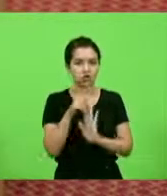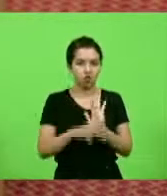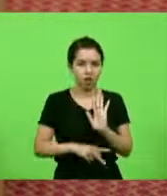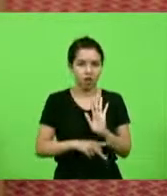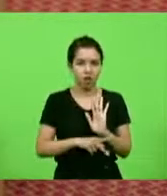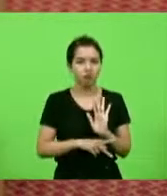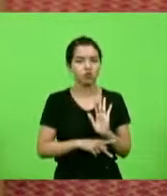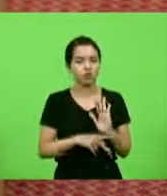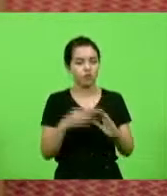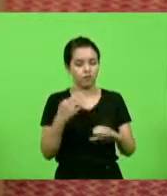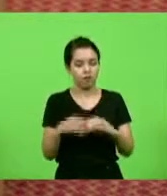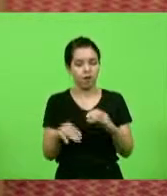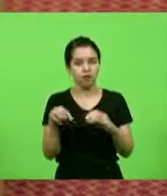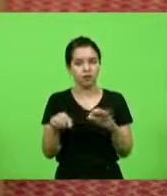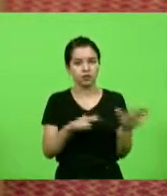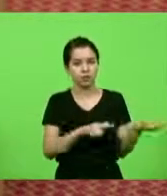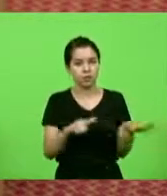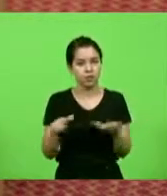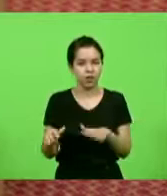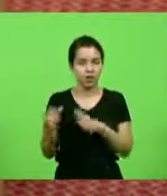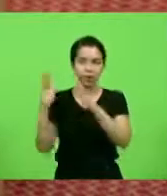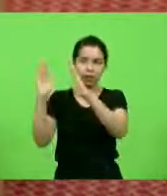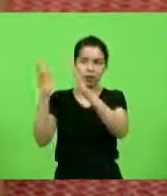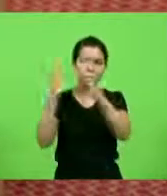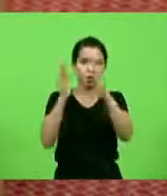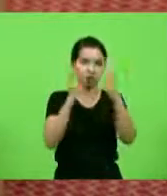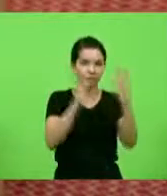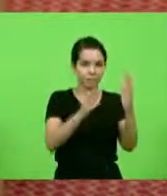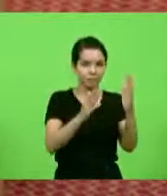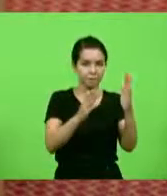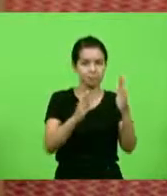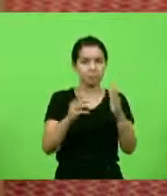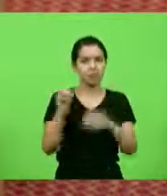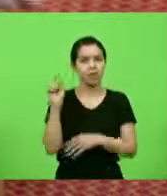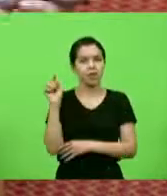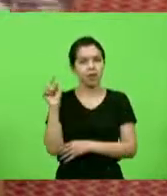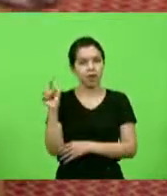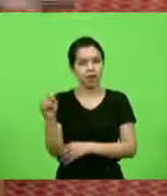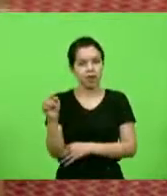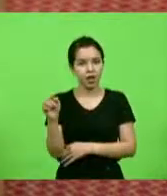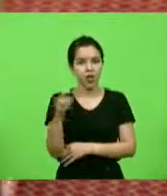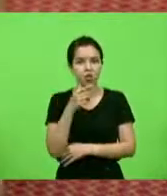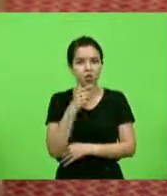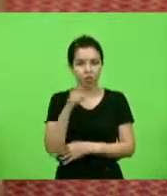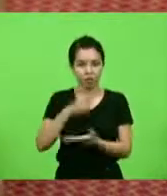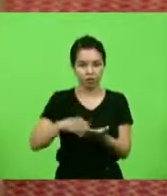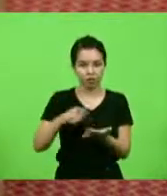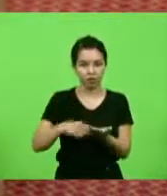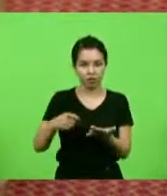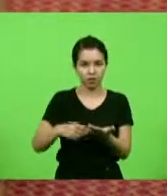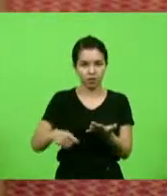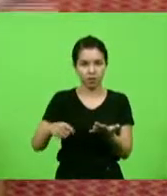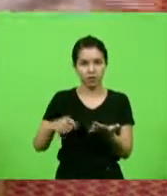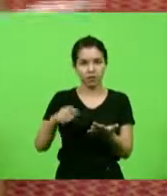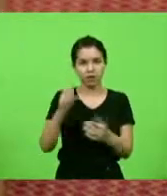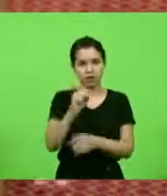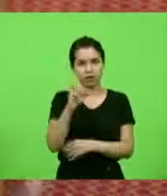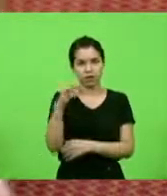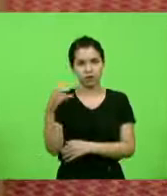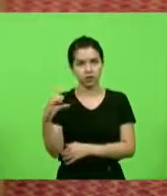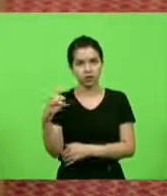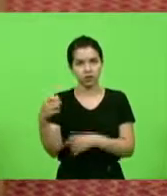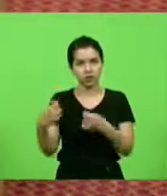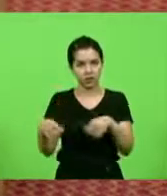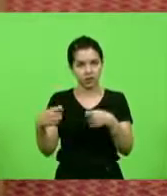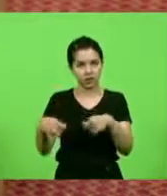que nas bibliotecas os autores catarinenses têm que ficar num determinado